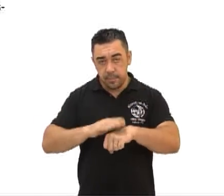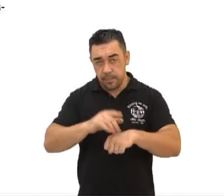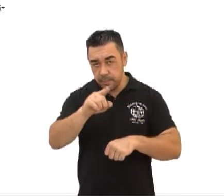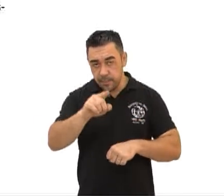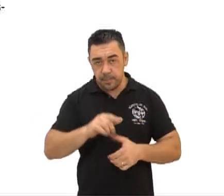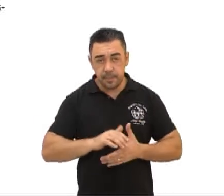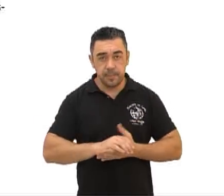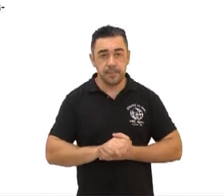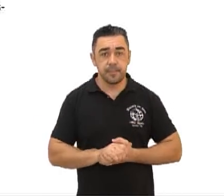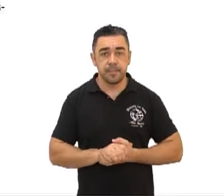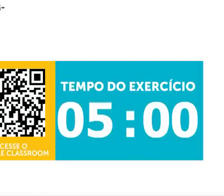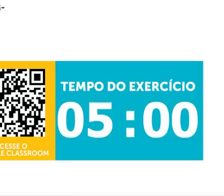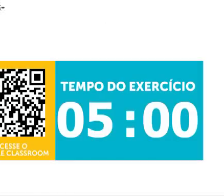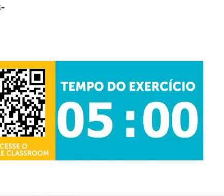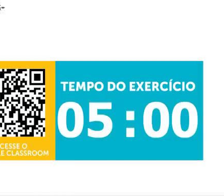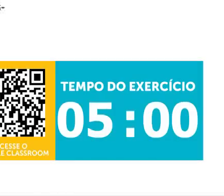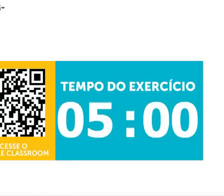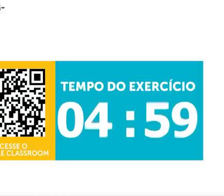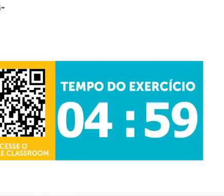com vocês.